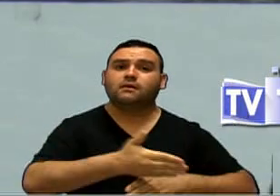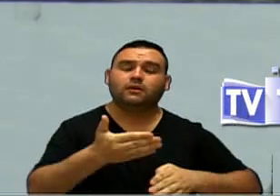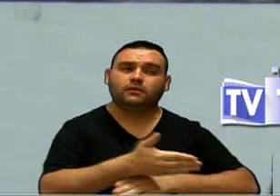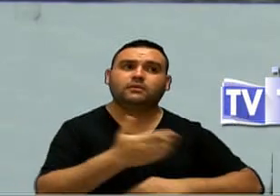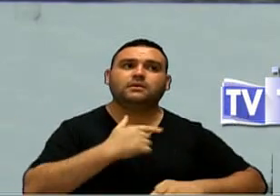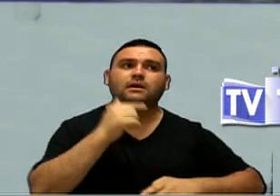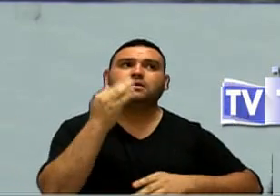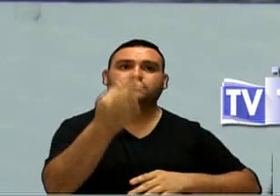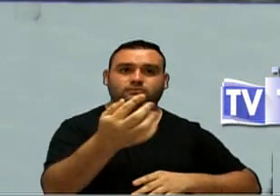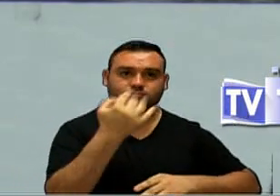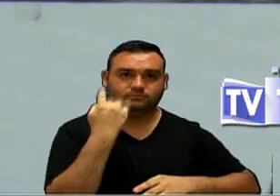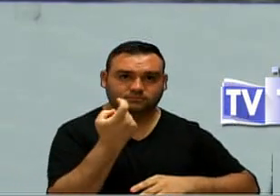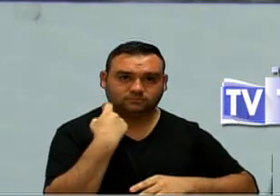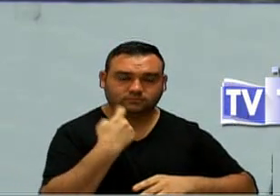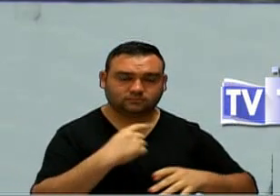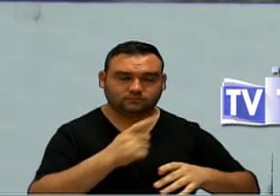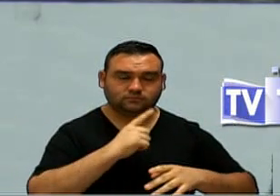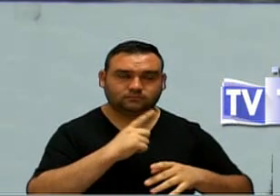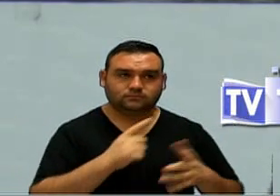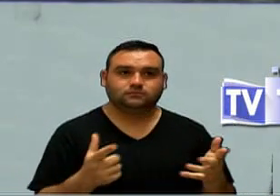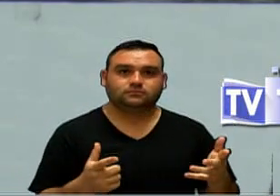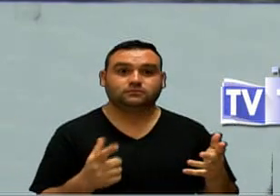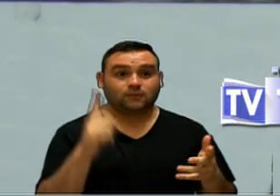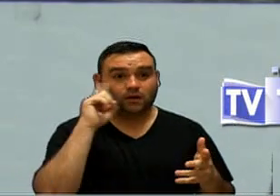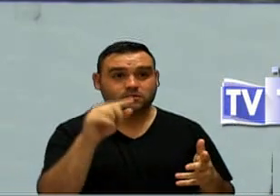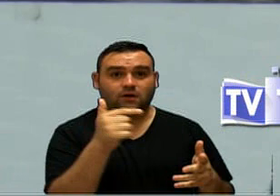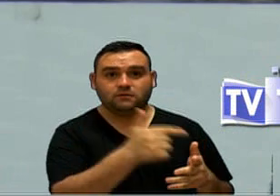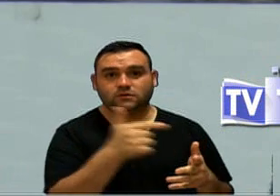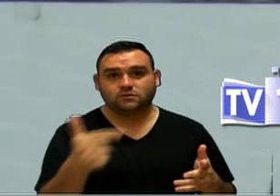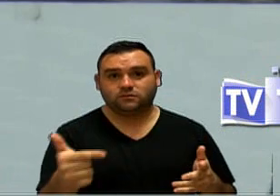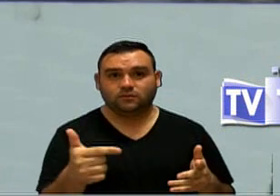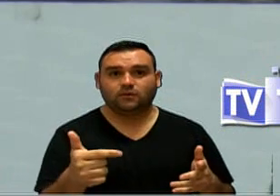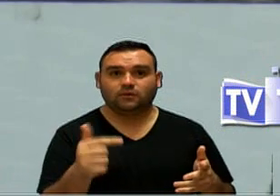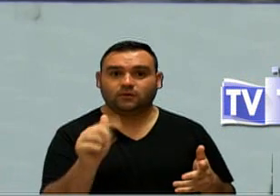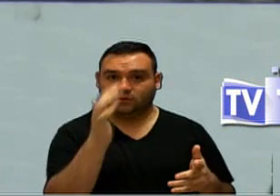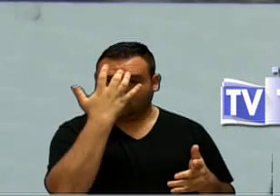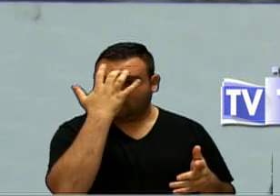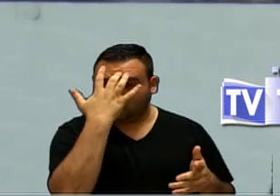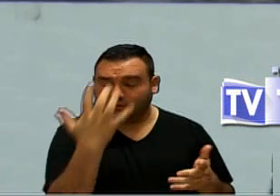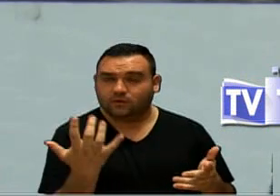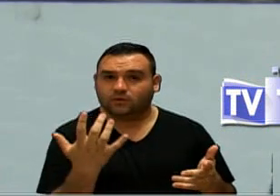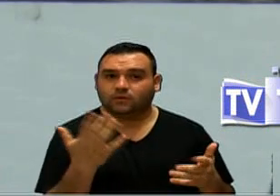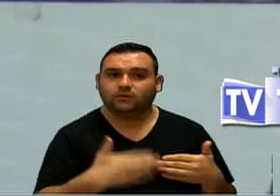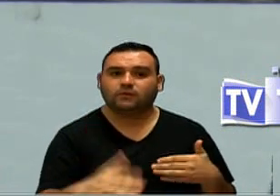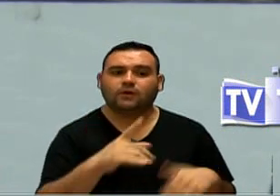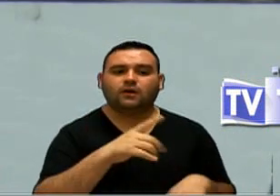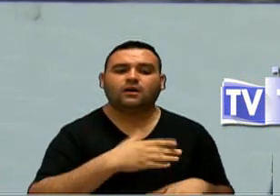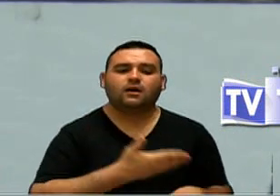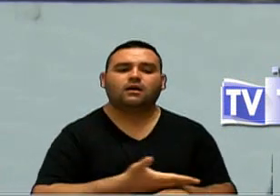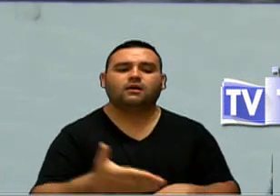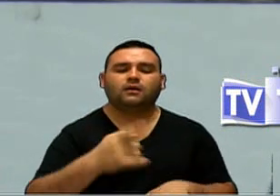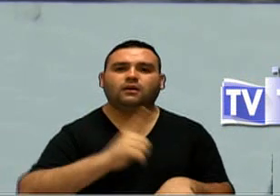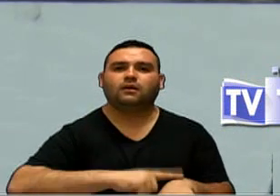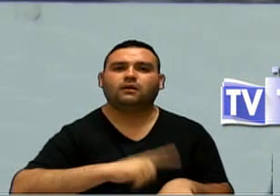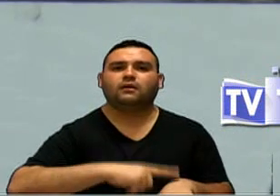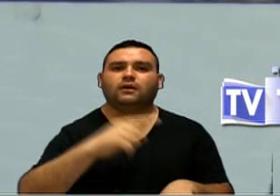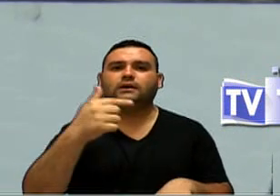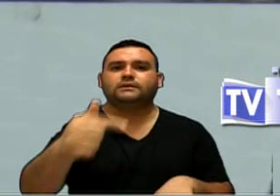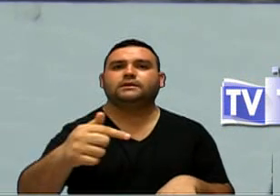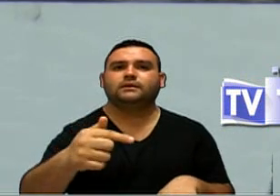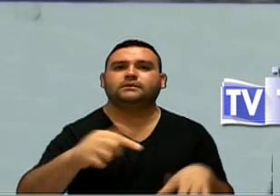da próxima sexta-feira, dia 22 de fevereiro, a partir das 19